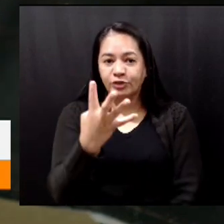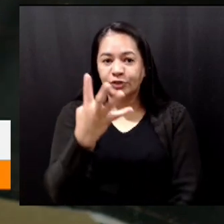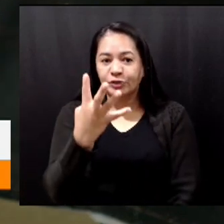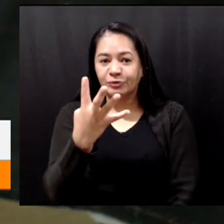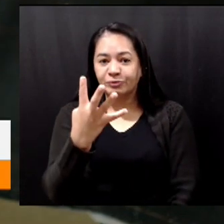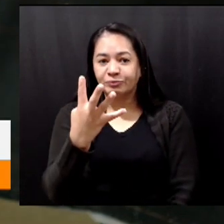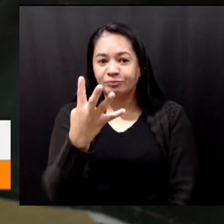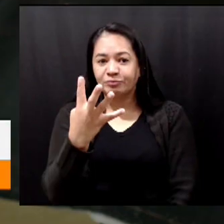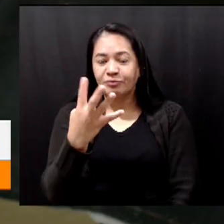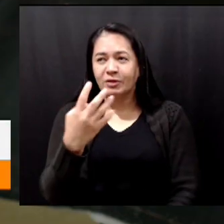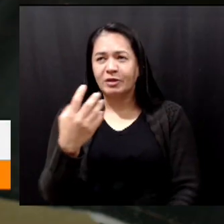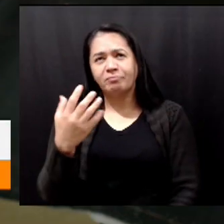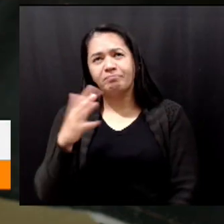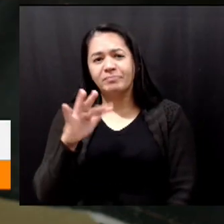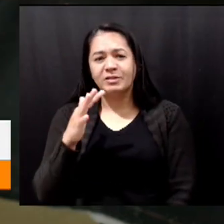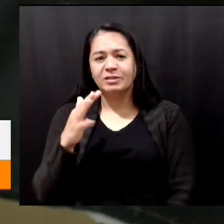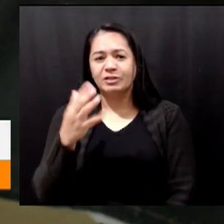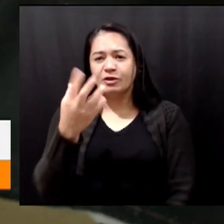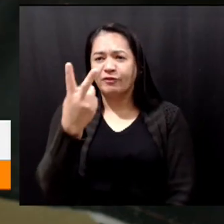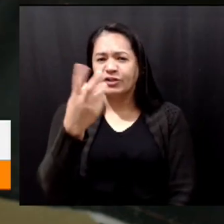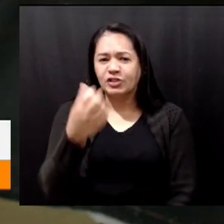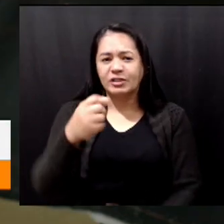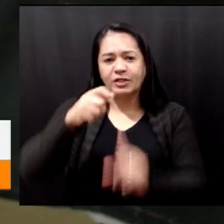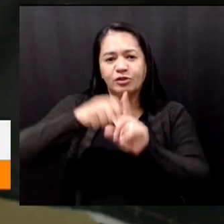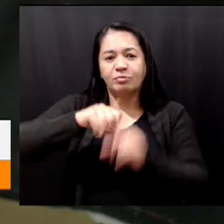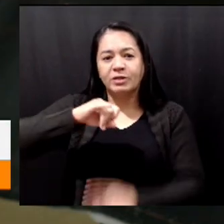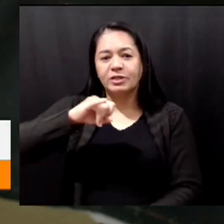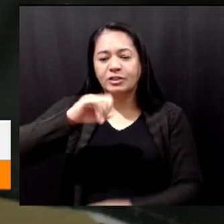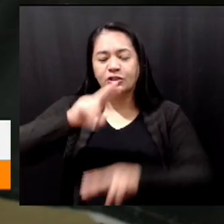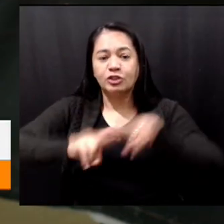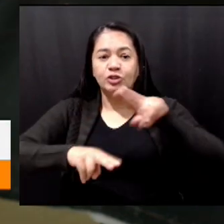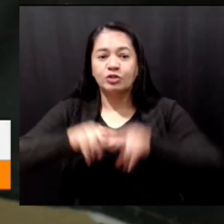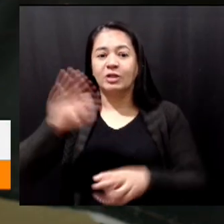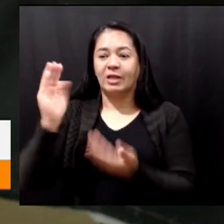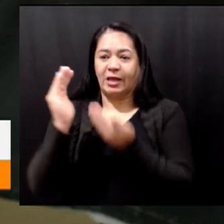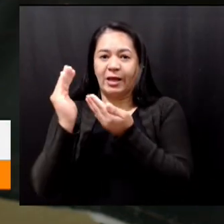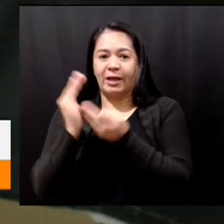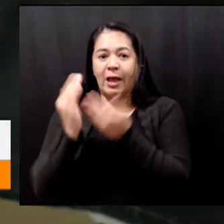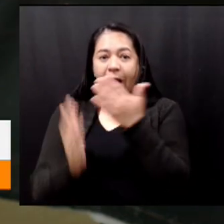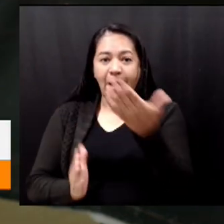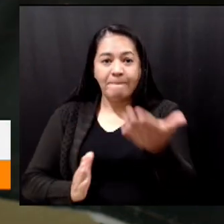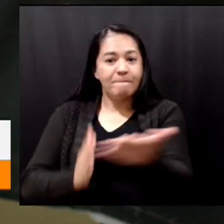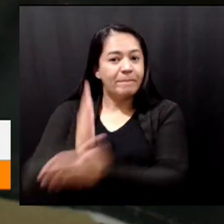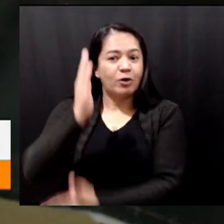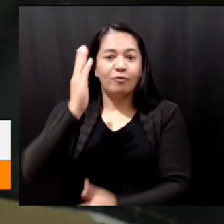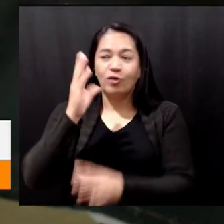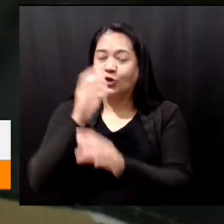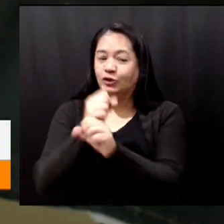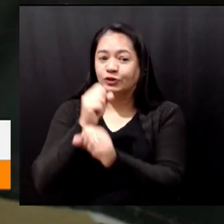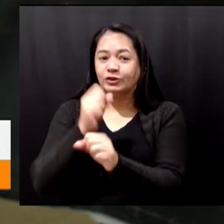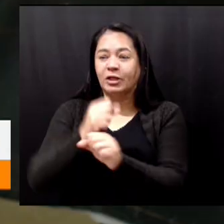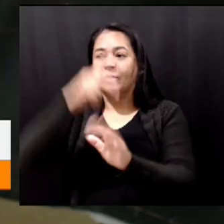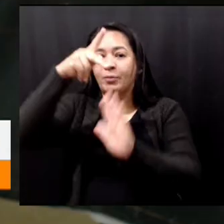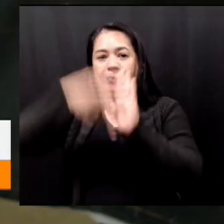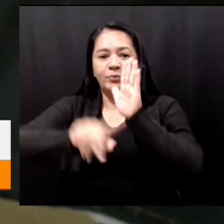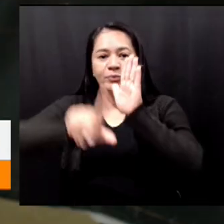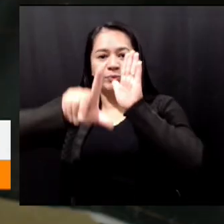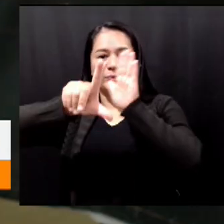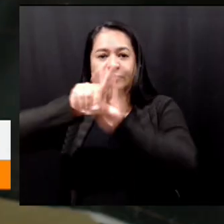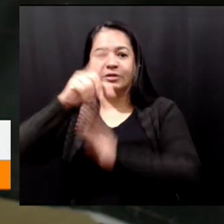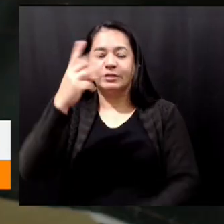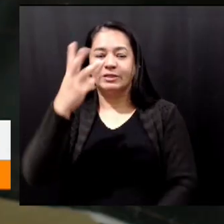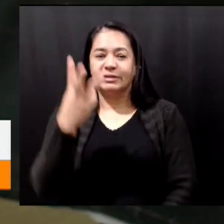precisamente 26 de junho, a Câmara dos Deputados aprovou por unanimidade o projeto de lei 3.680